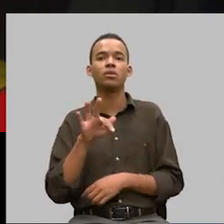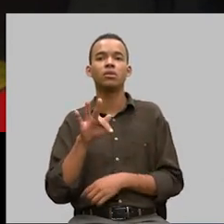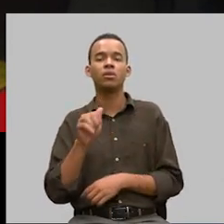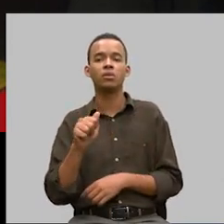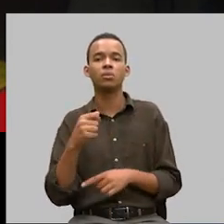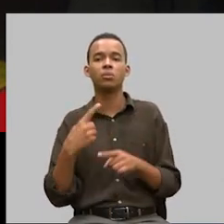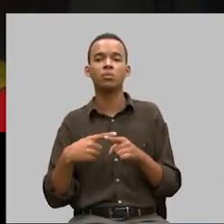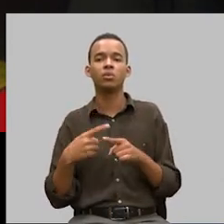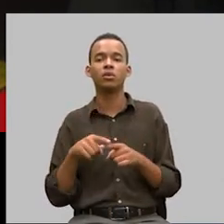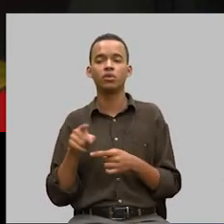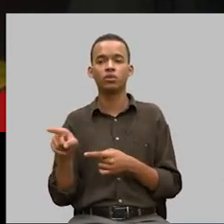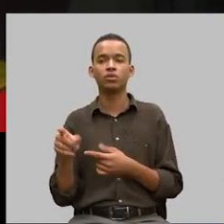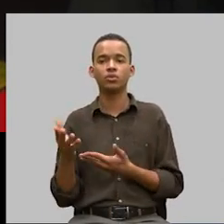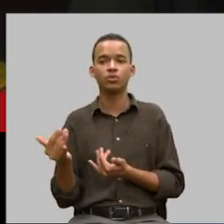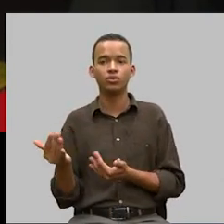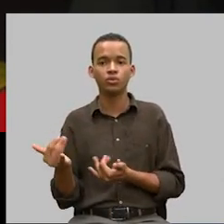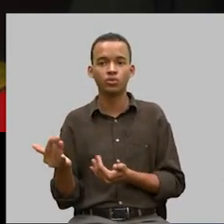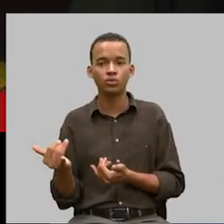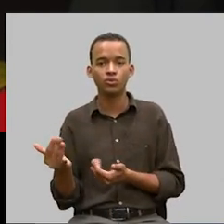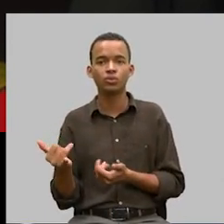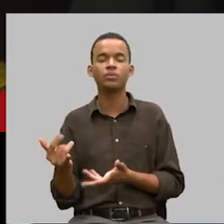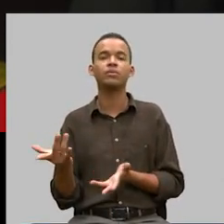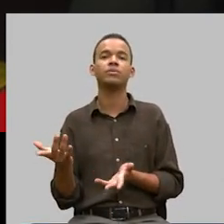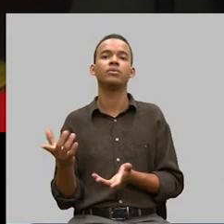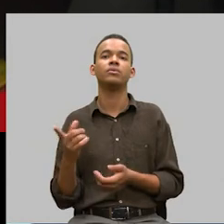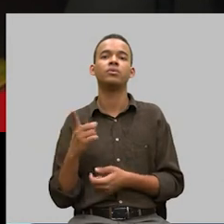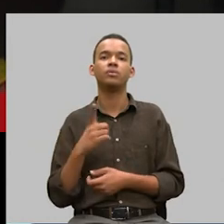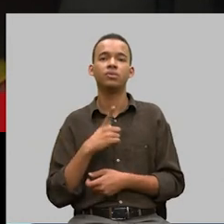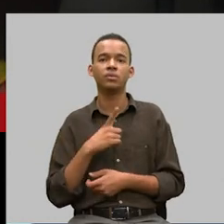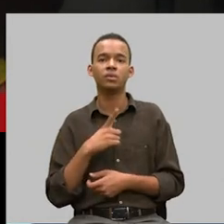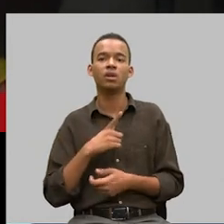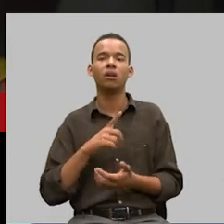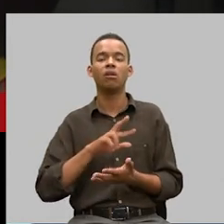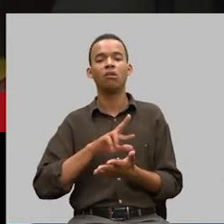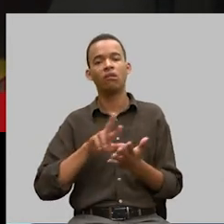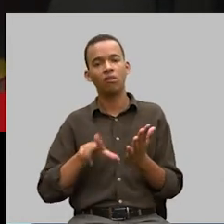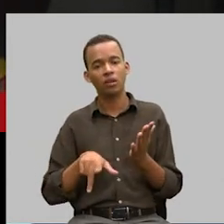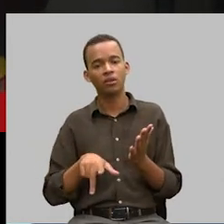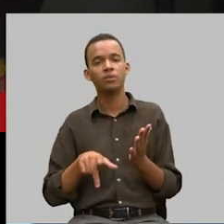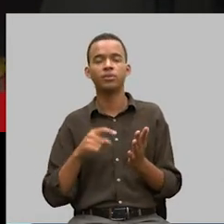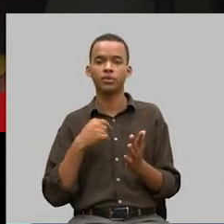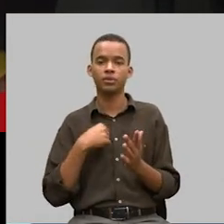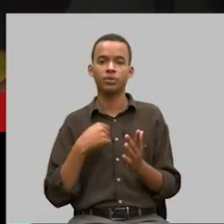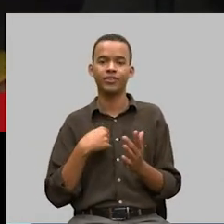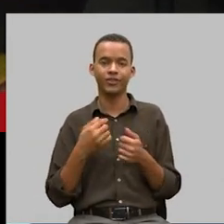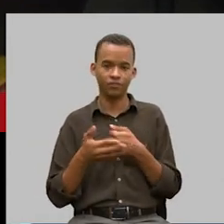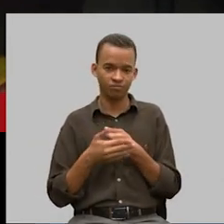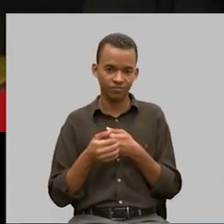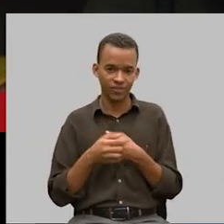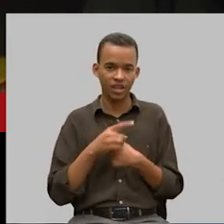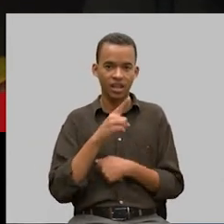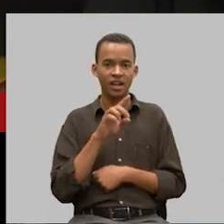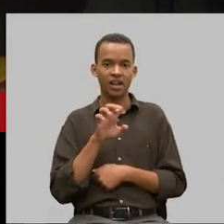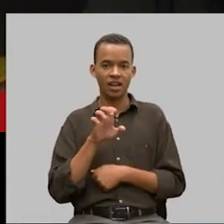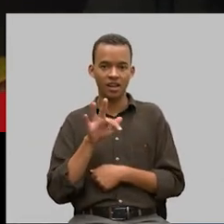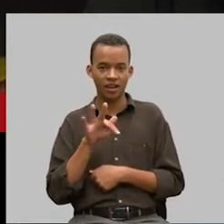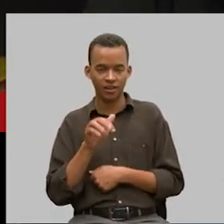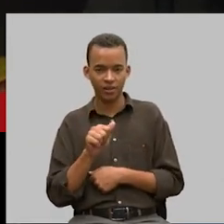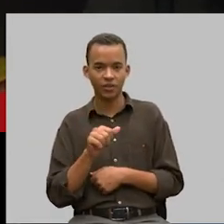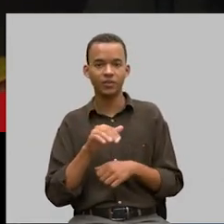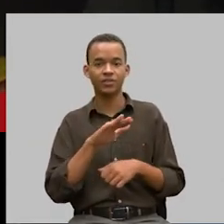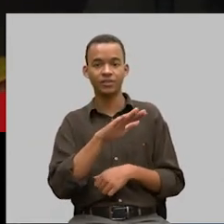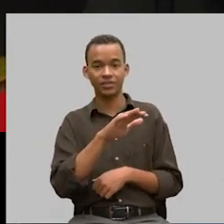esses jovens que tão aqui é uma geração diferente eu carinhosamente lá na minha e eu chamo ele de geração